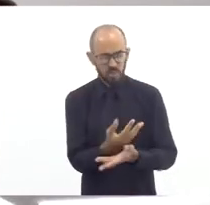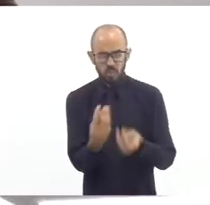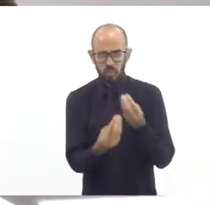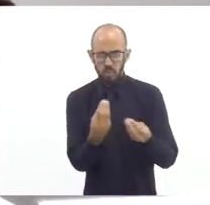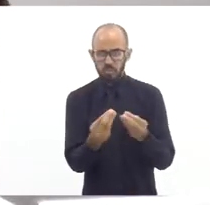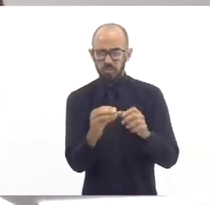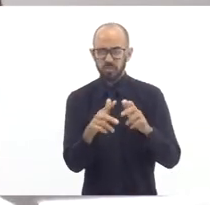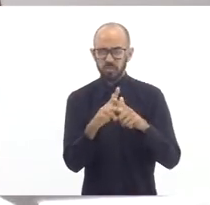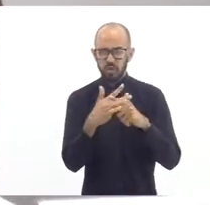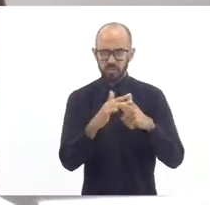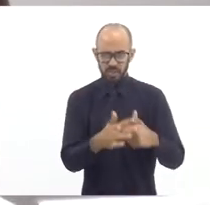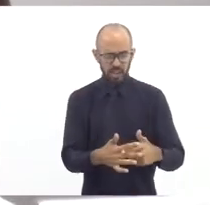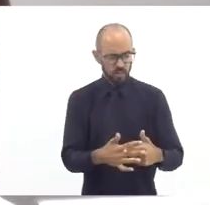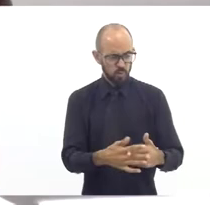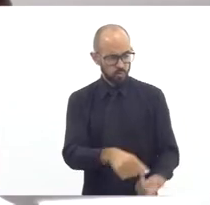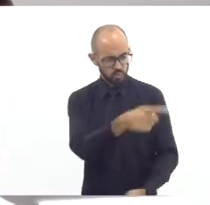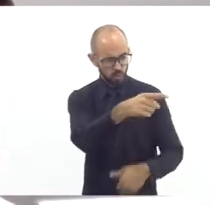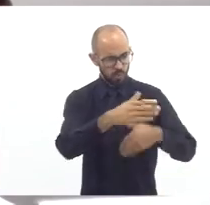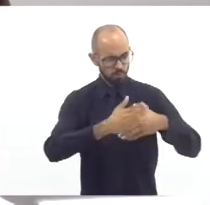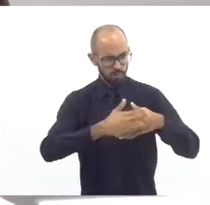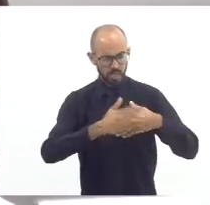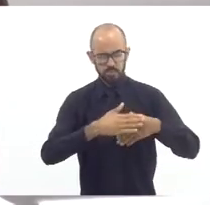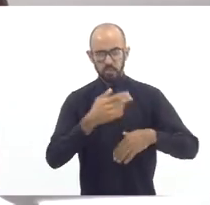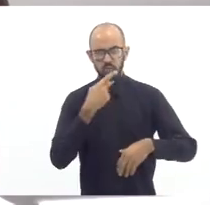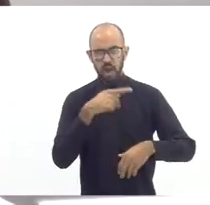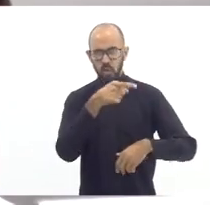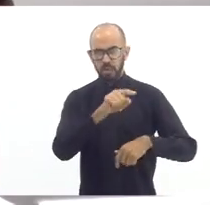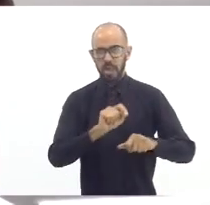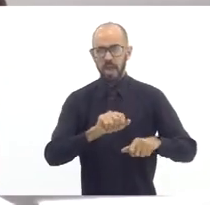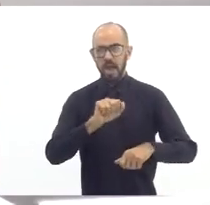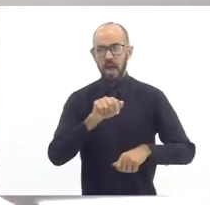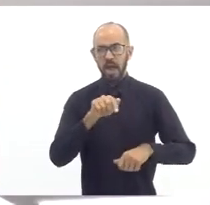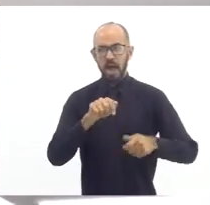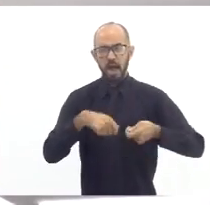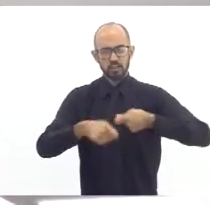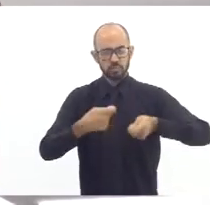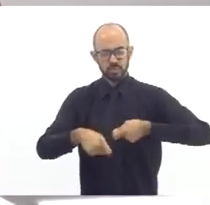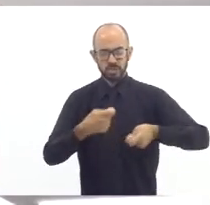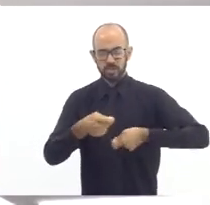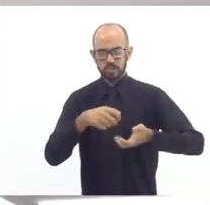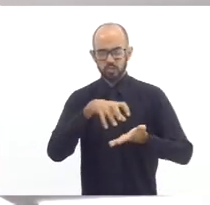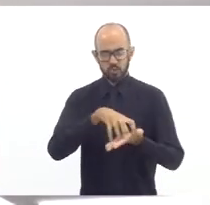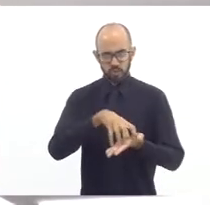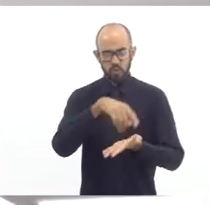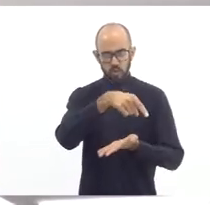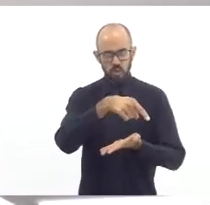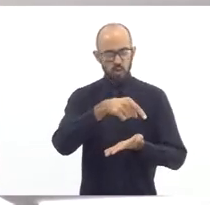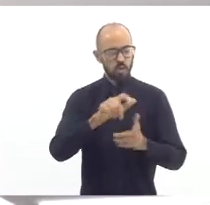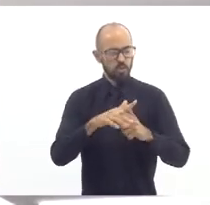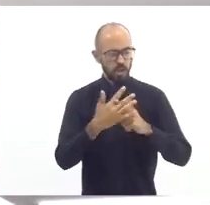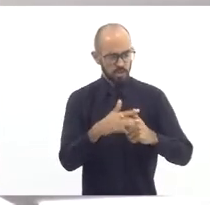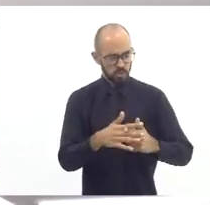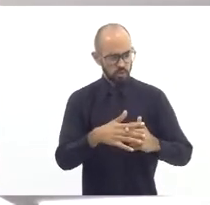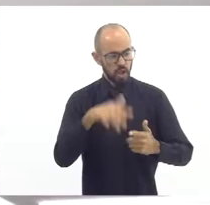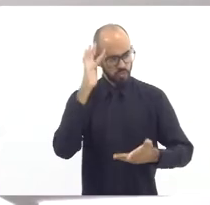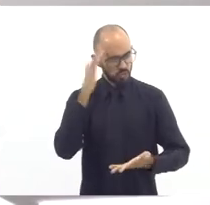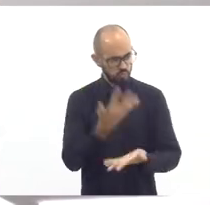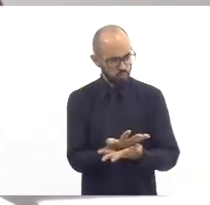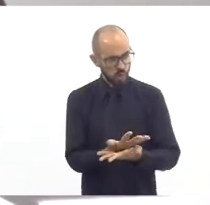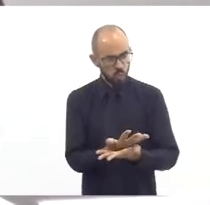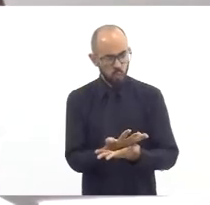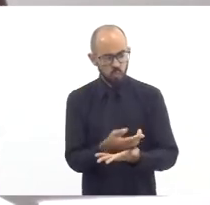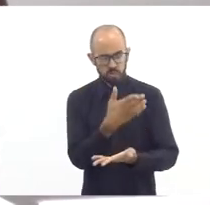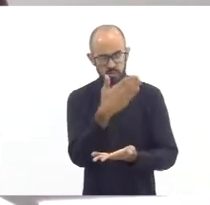editada? Já que o senhor mesmo falou que se trata da questão da Getransp, caberia a Getransp editar essa resolução? E